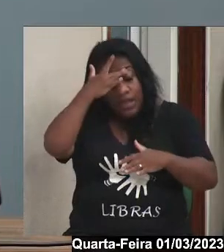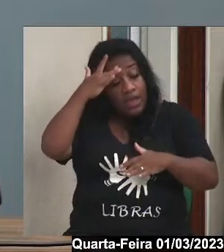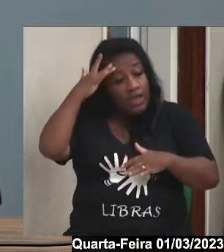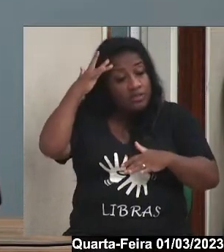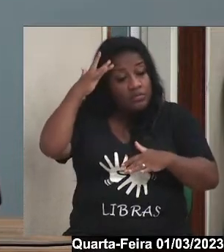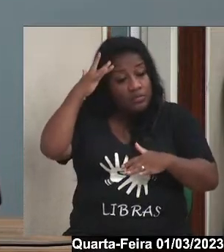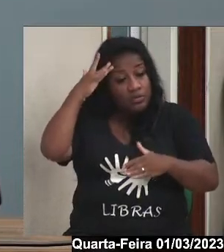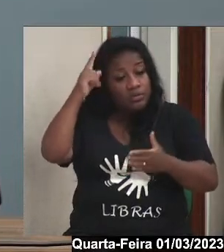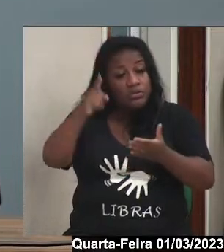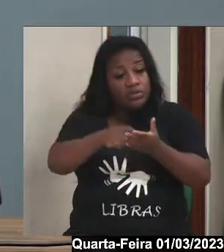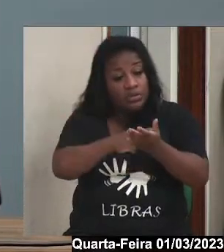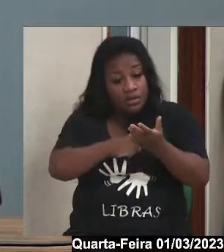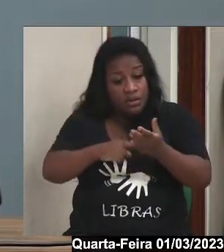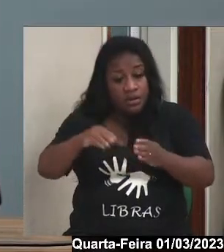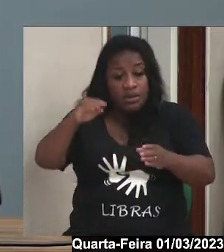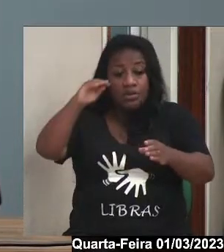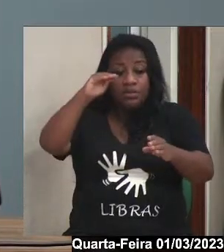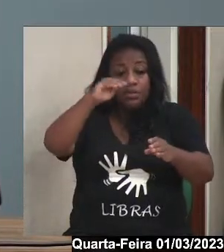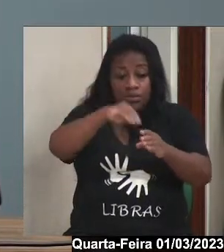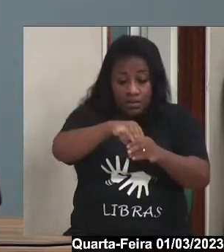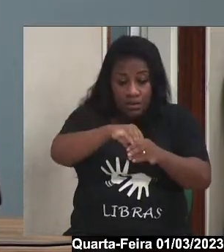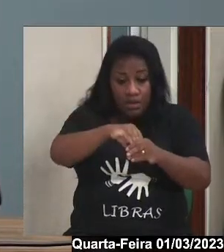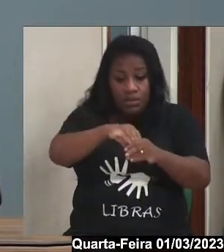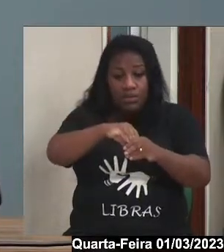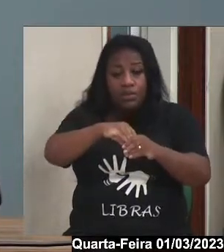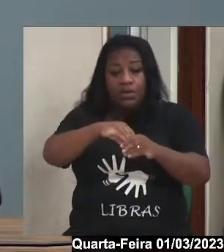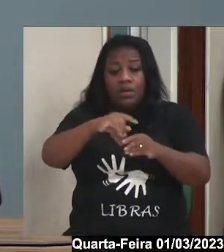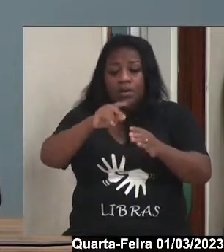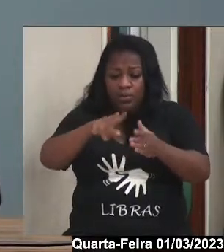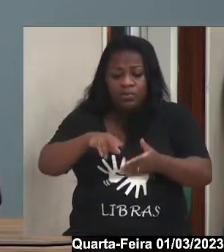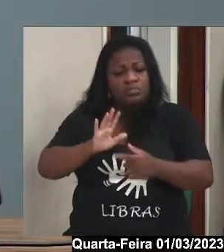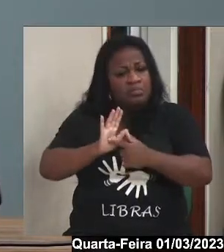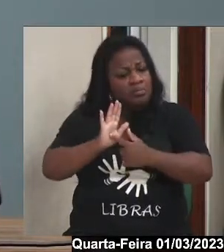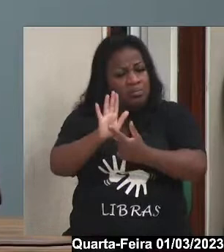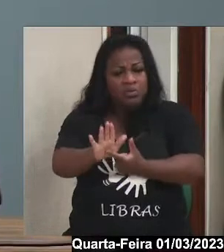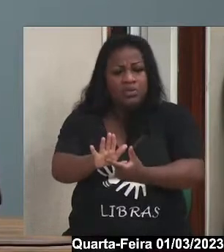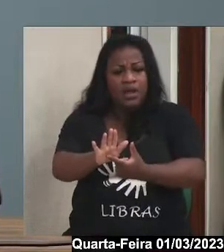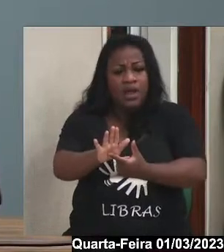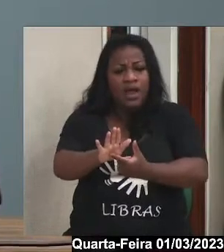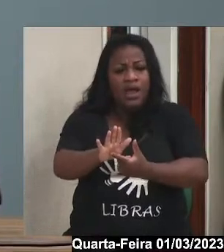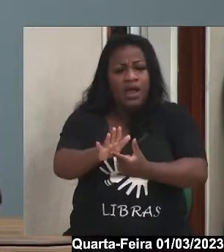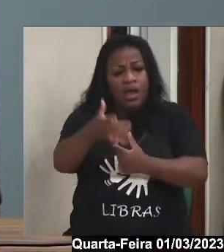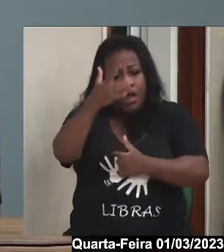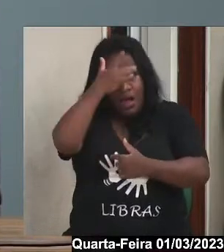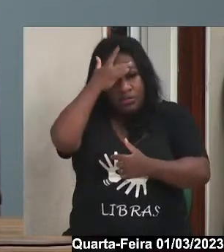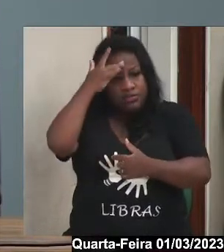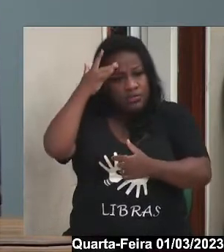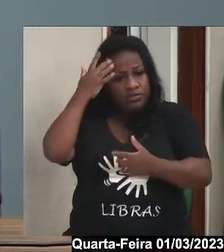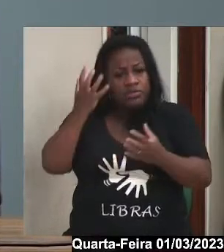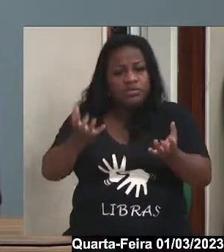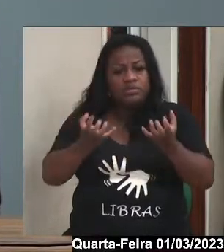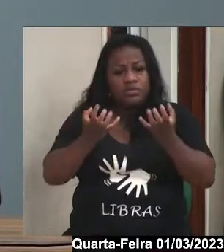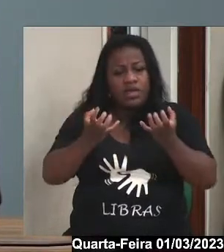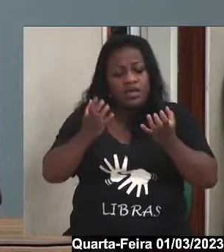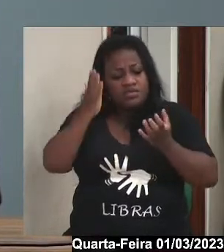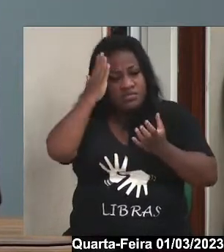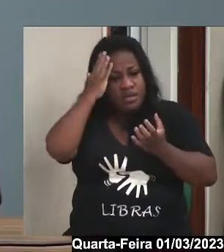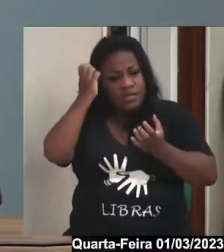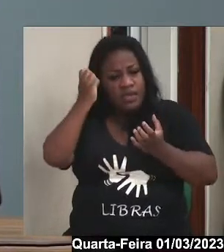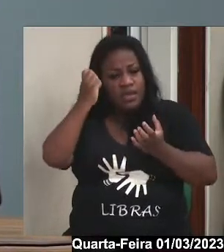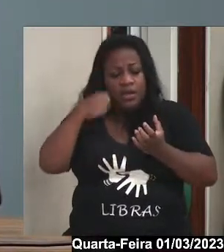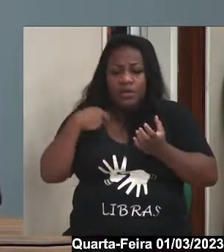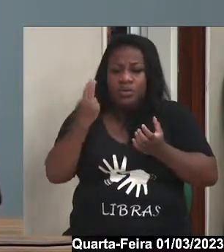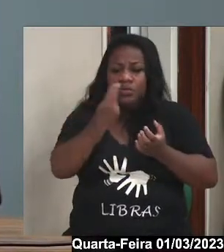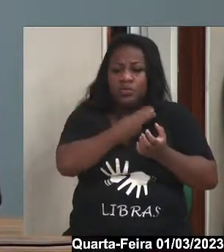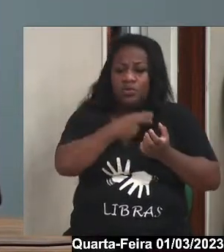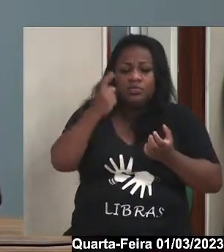realmente votaram, alguns falaram, por se posicionar. A população quer saber o que a gente pensa e quer saber o que a gente